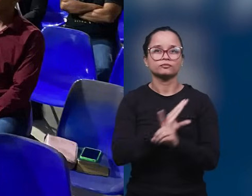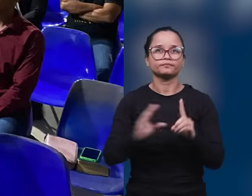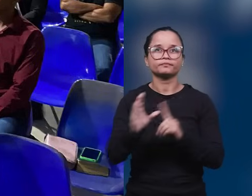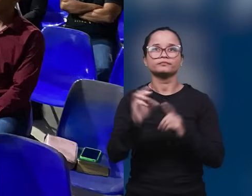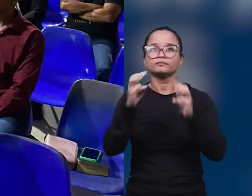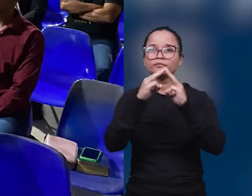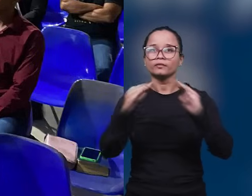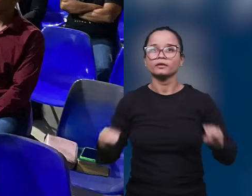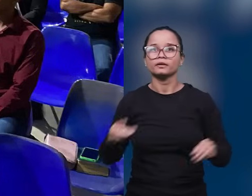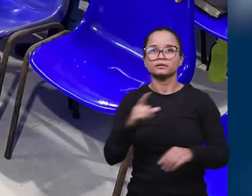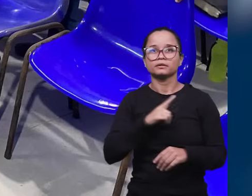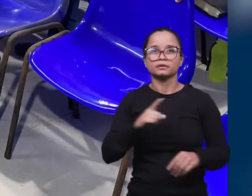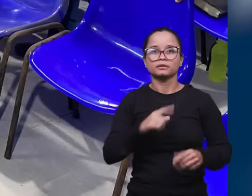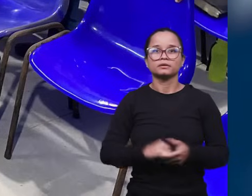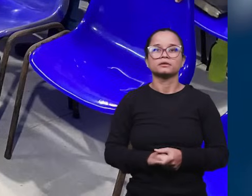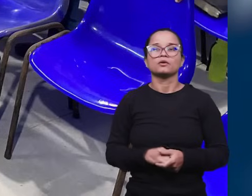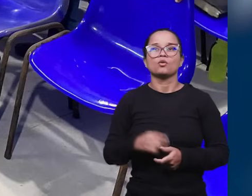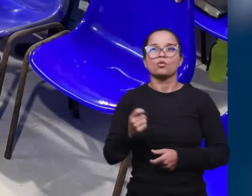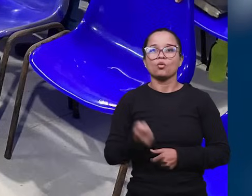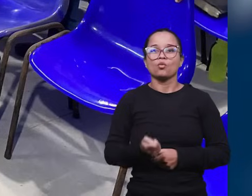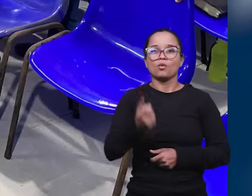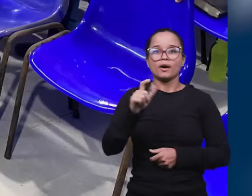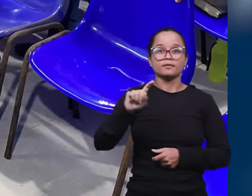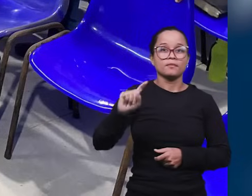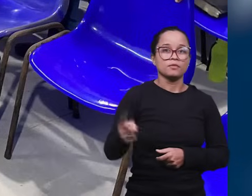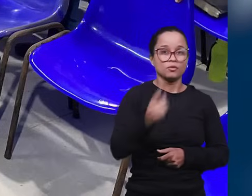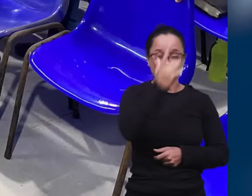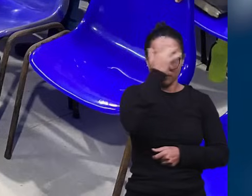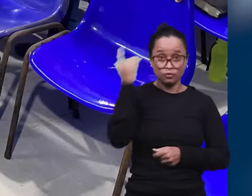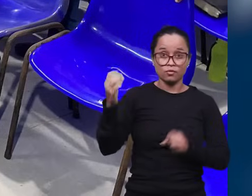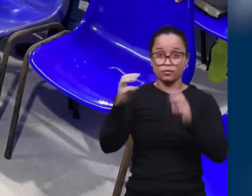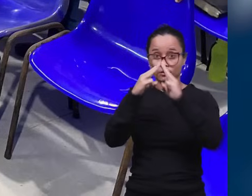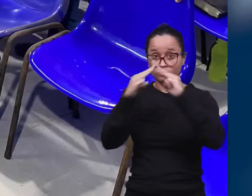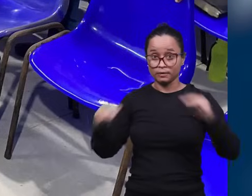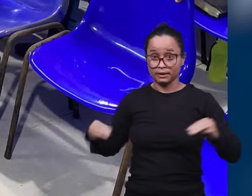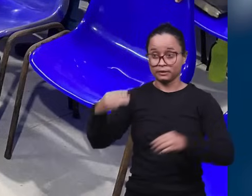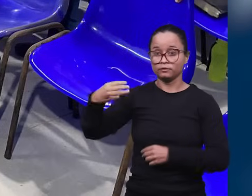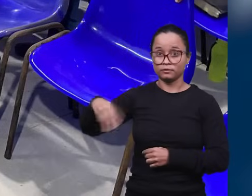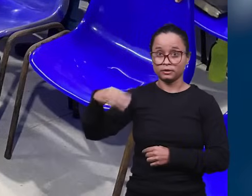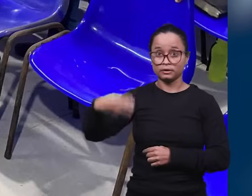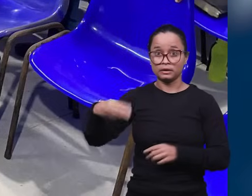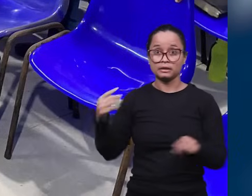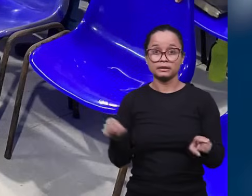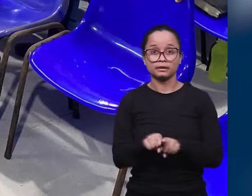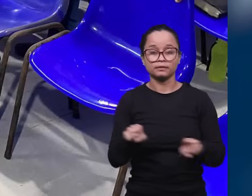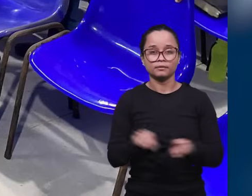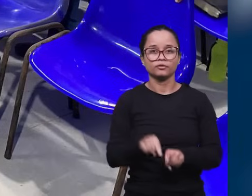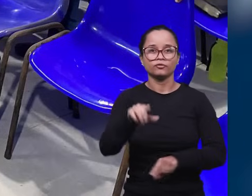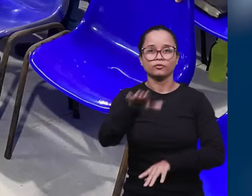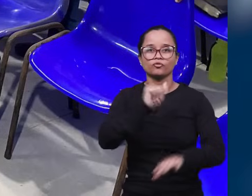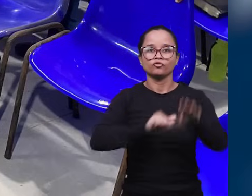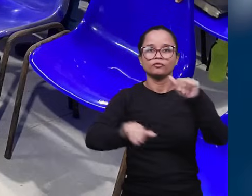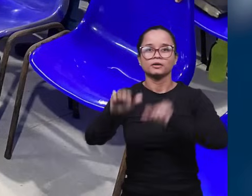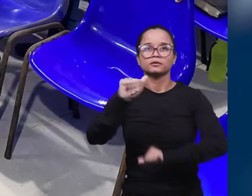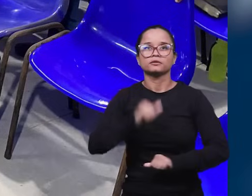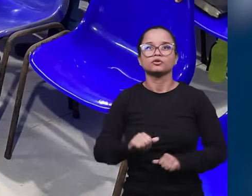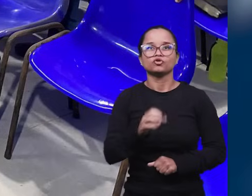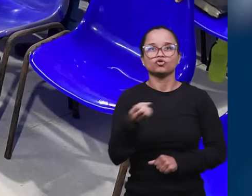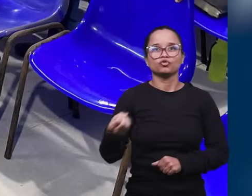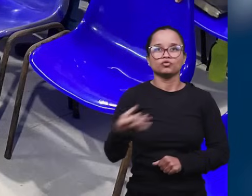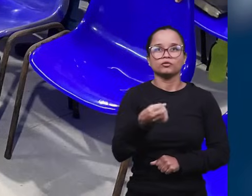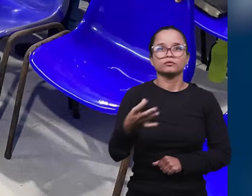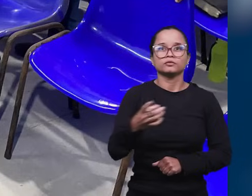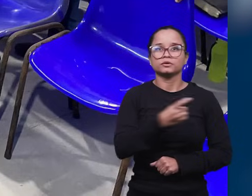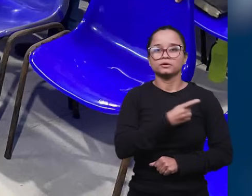no Manaim de Marataíses. Nós tivemos ali quase mil pessoas no Manaim de Marataíses e tivemos o levantamento de